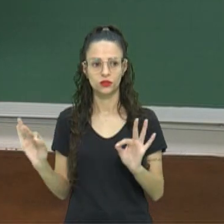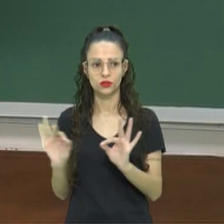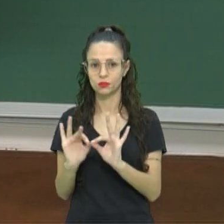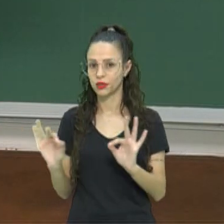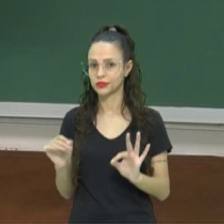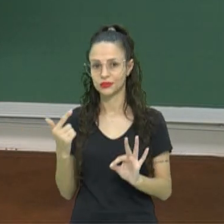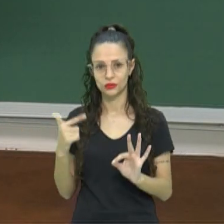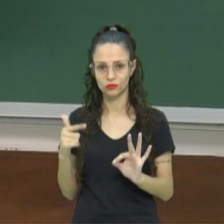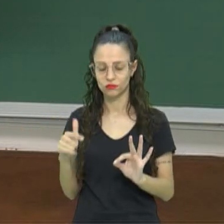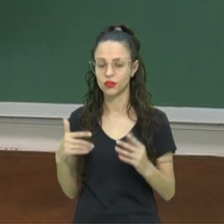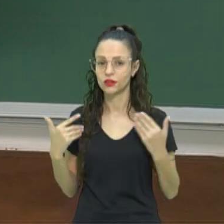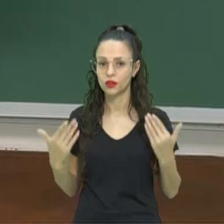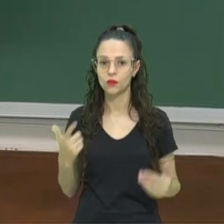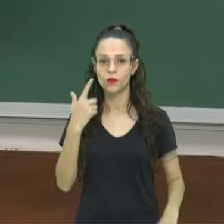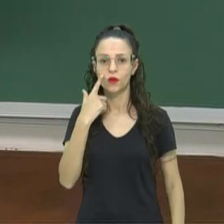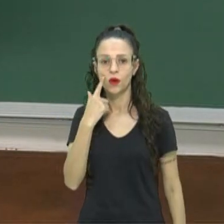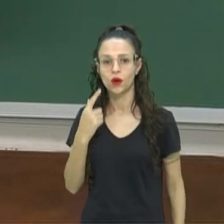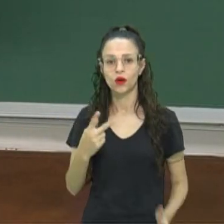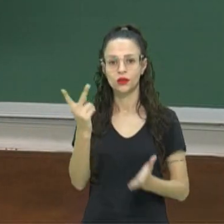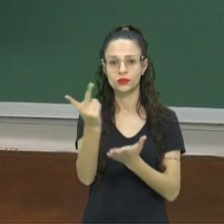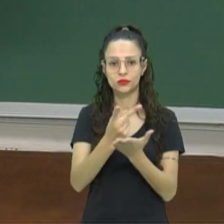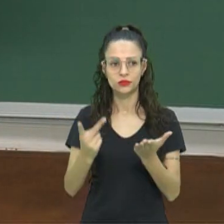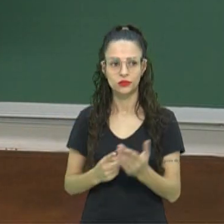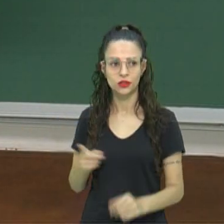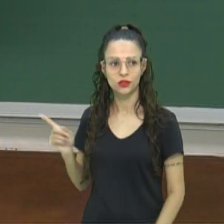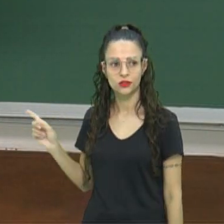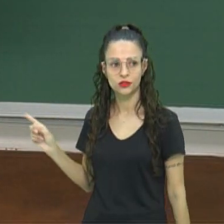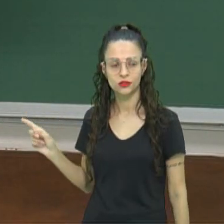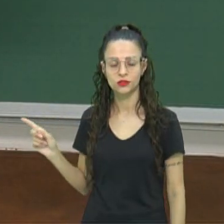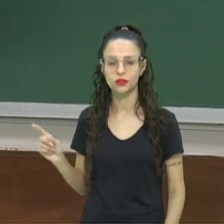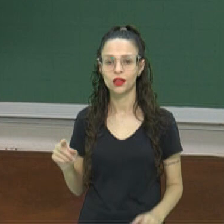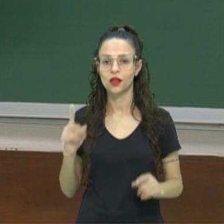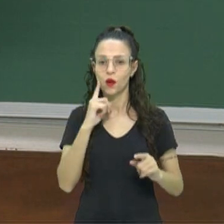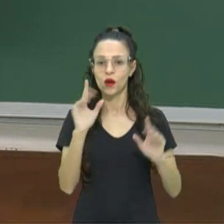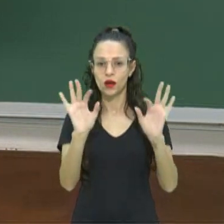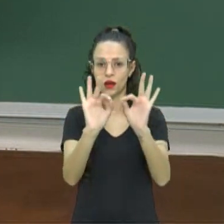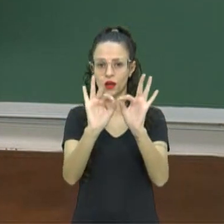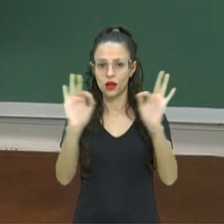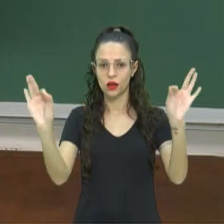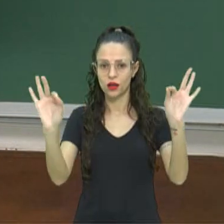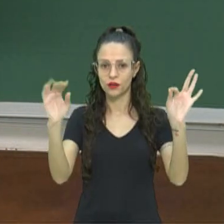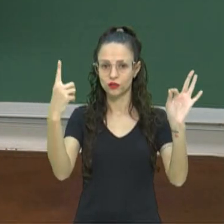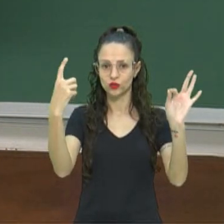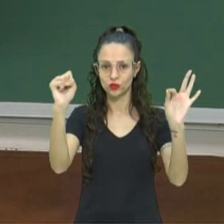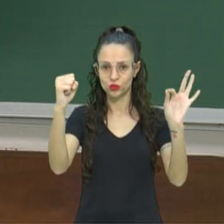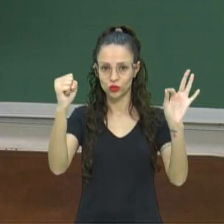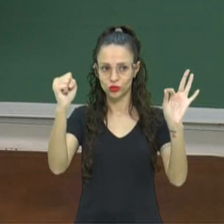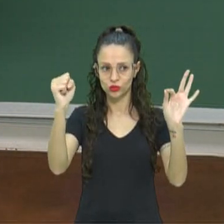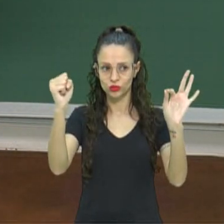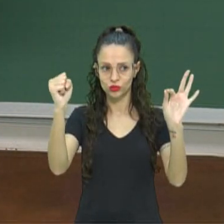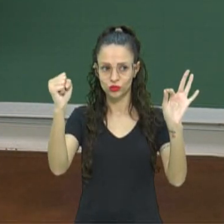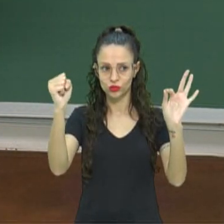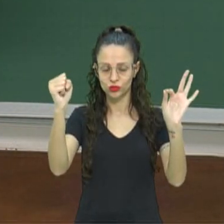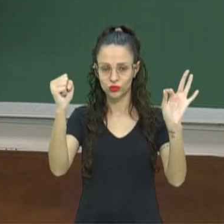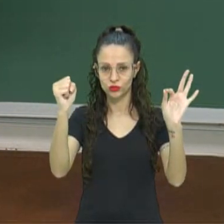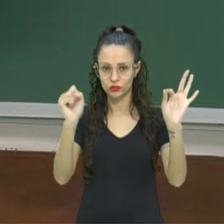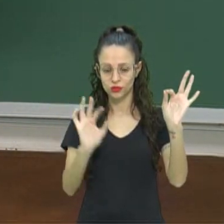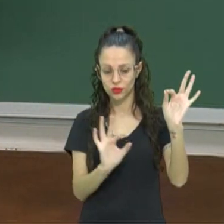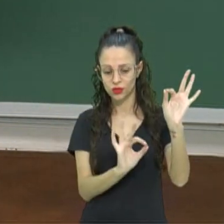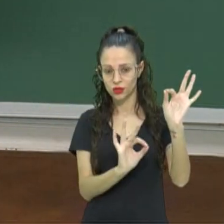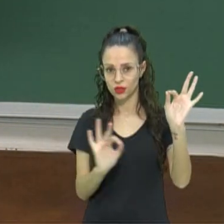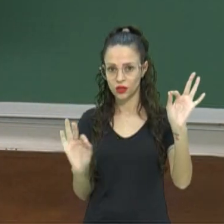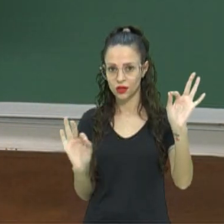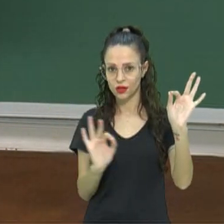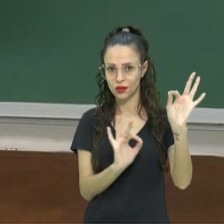está escrita. Então, olha no desenho, a base do grande lá em cima é 18. Esse pedaço que eu